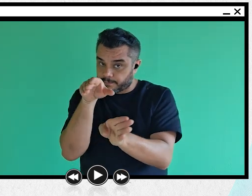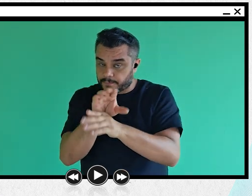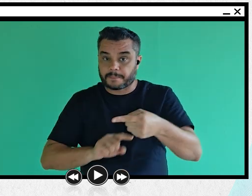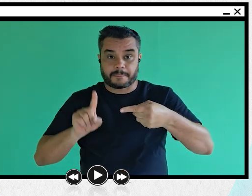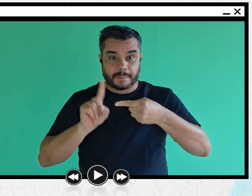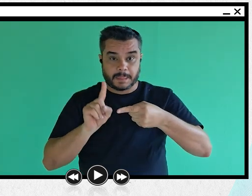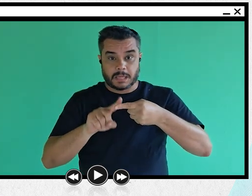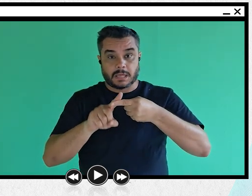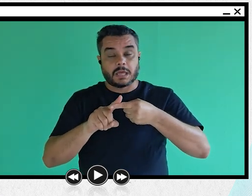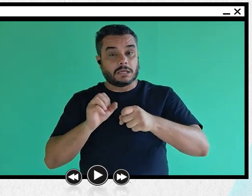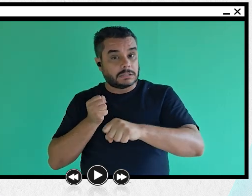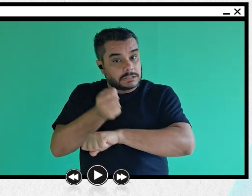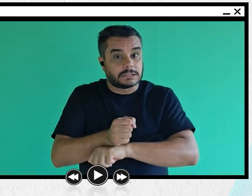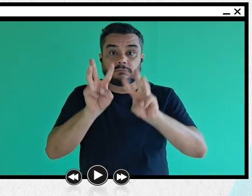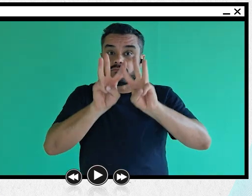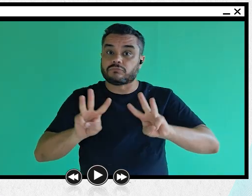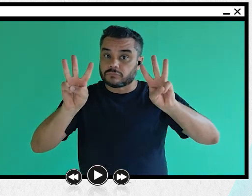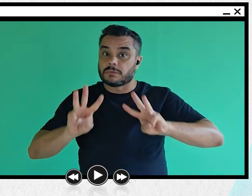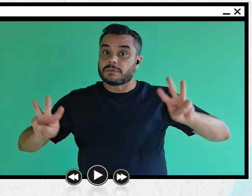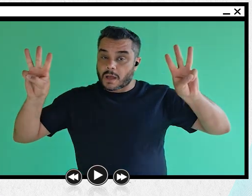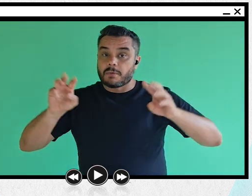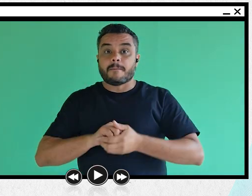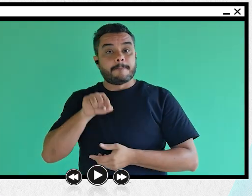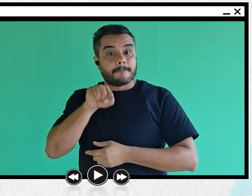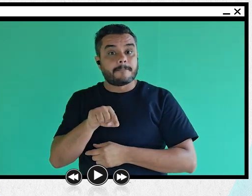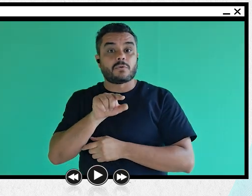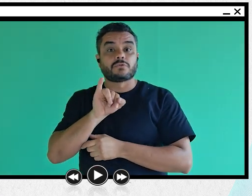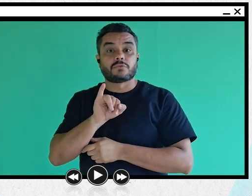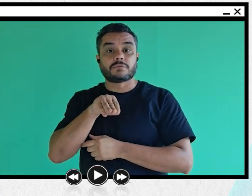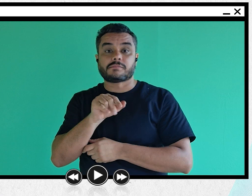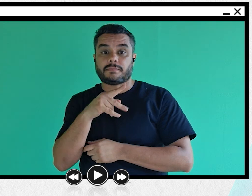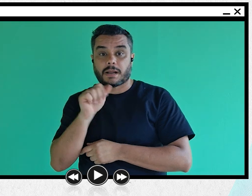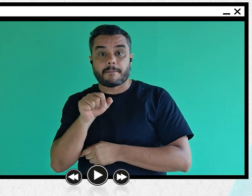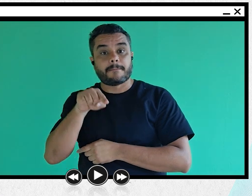A primeira é acessar a nossa página temática, né, que é